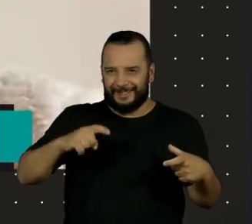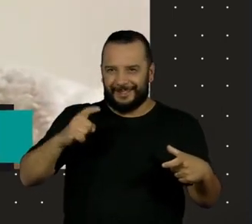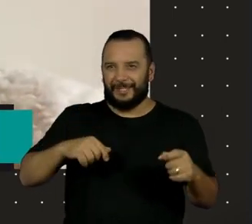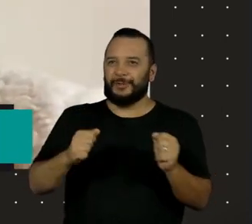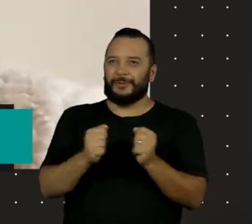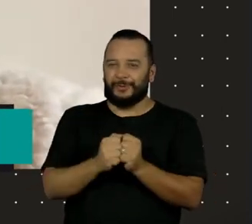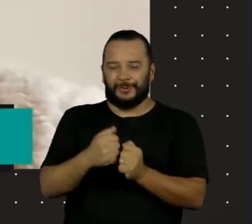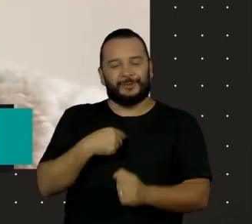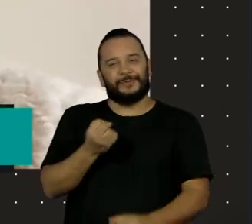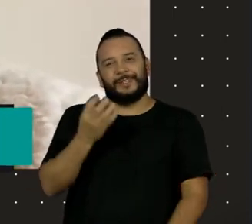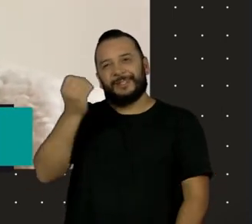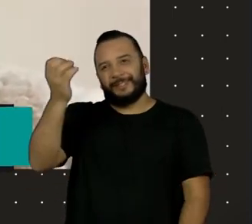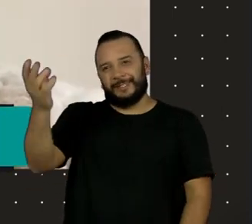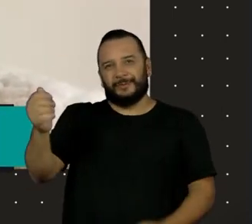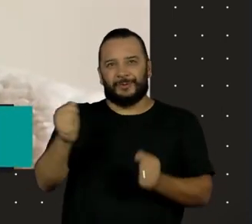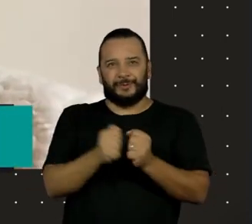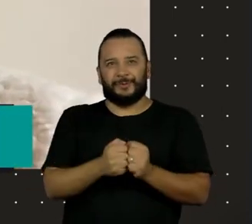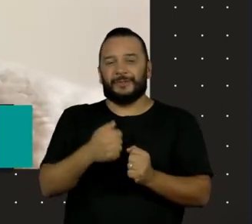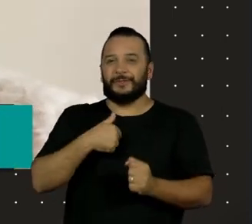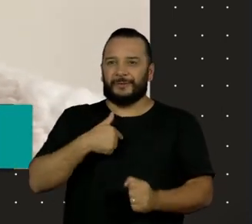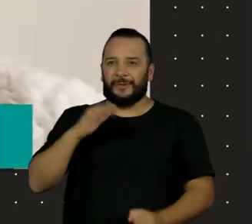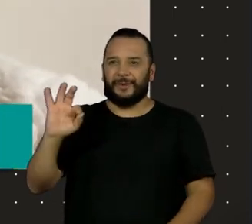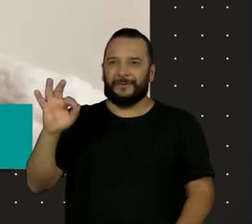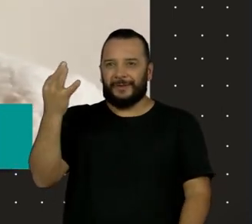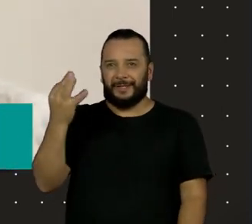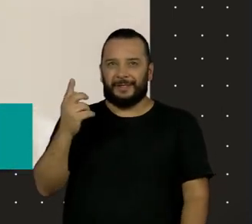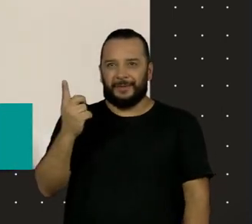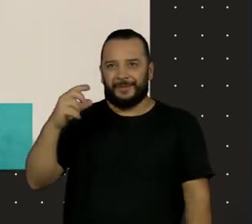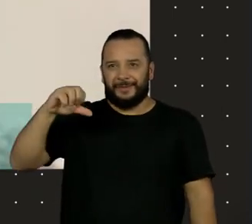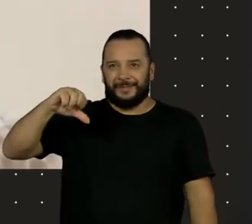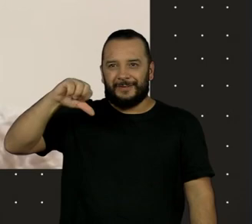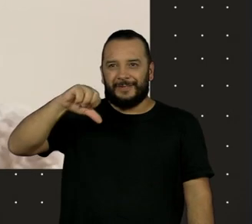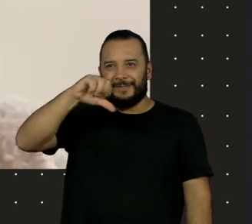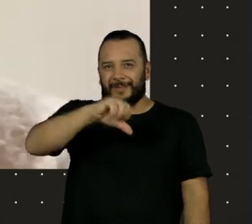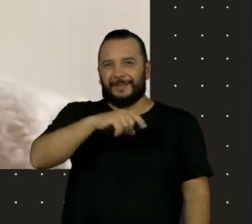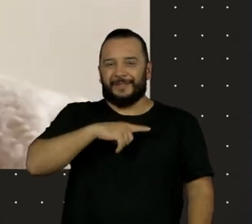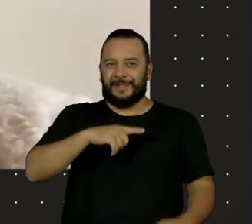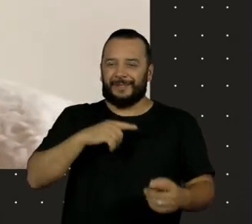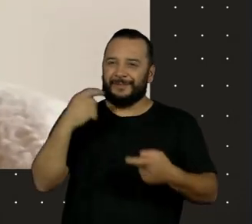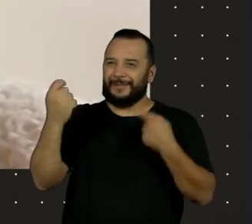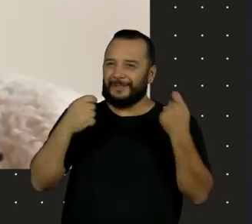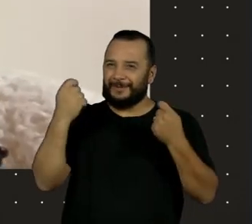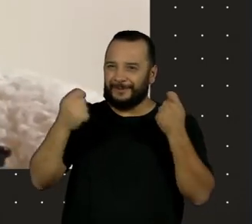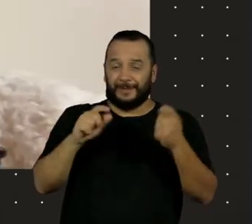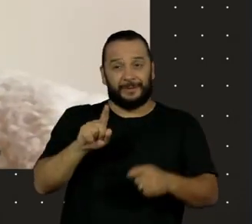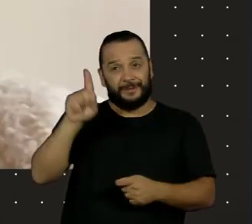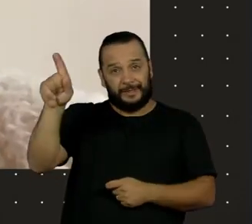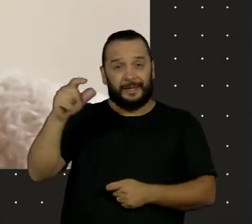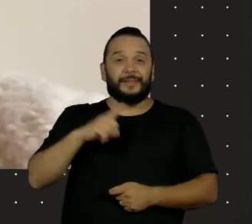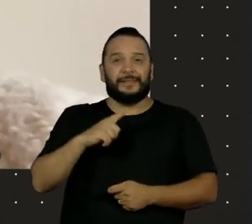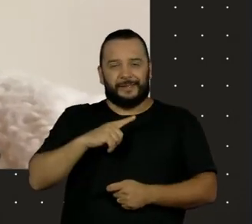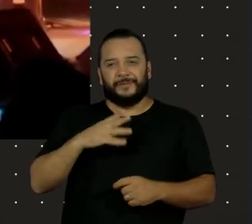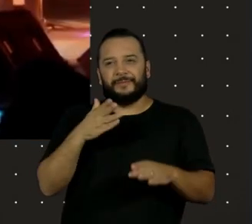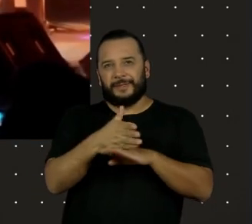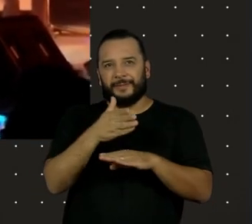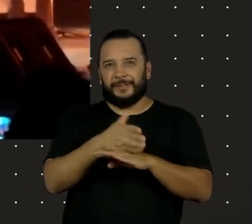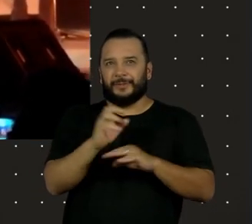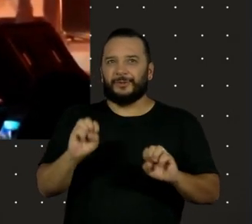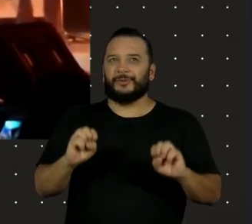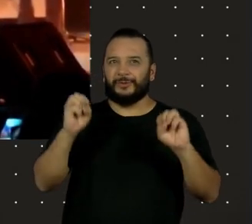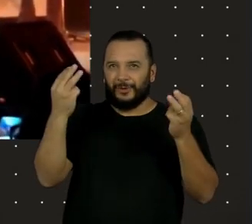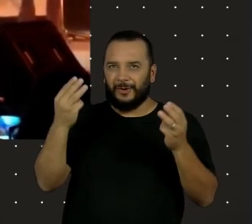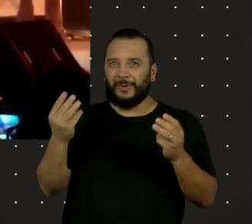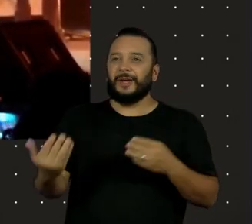para o exterior vamos para a França em 99 no festival me der e a gente fez várias participações em shows ela